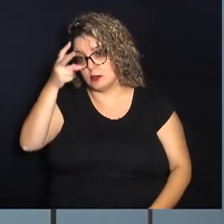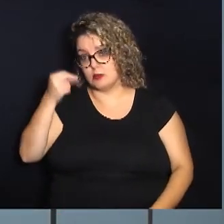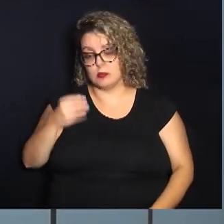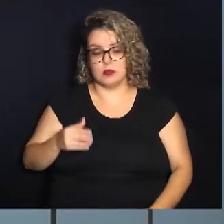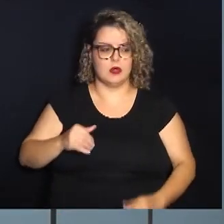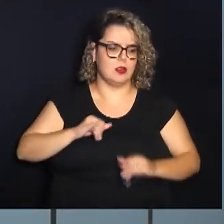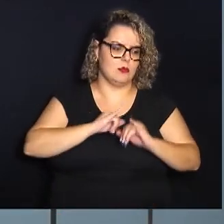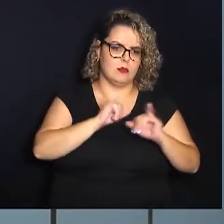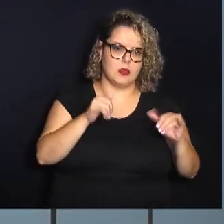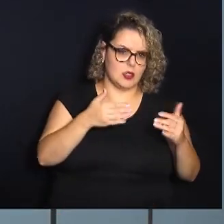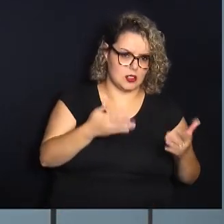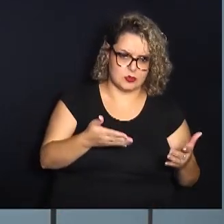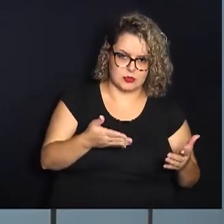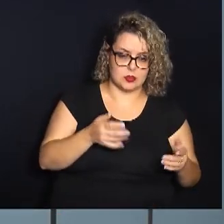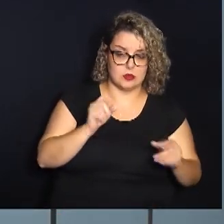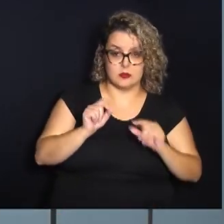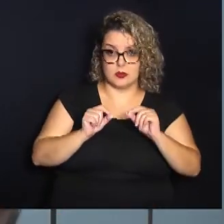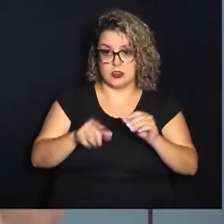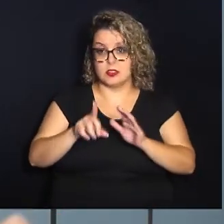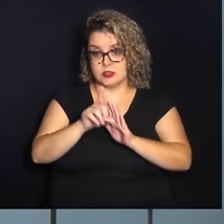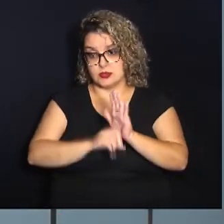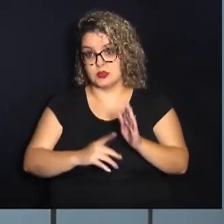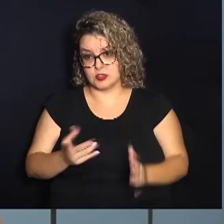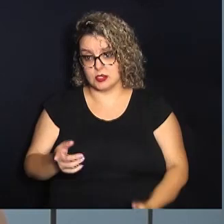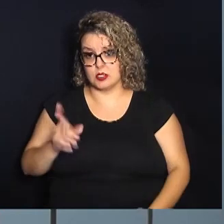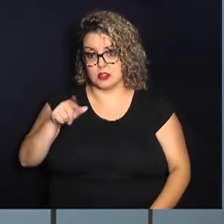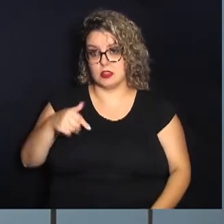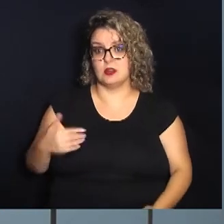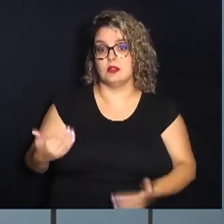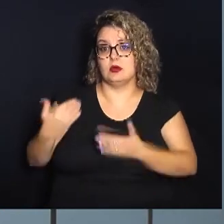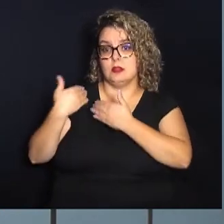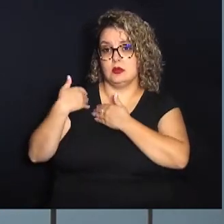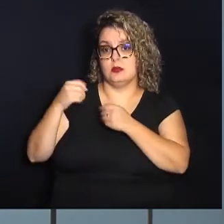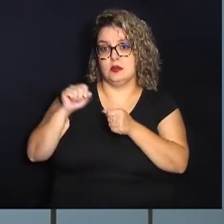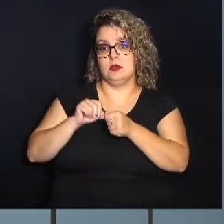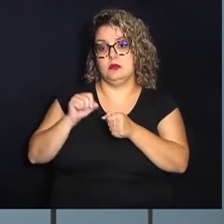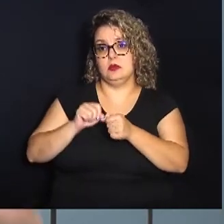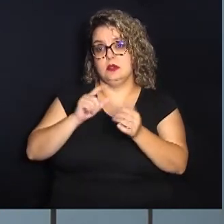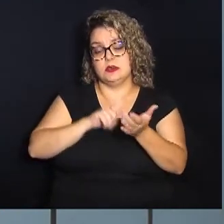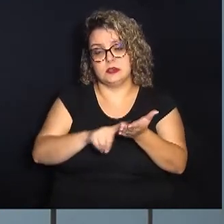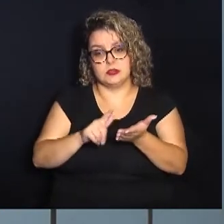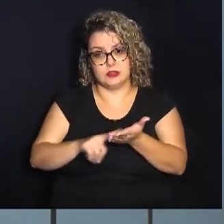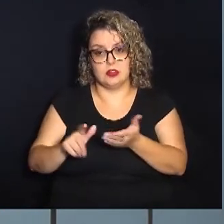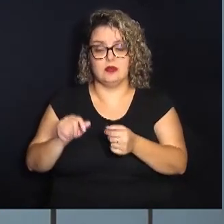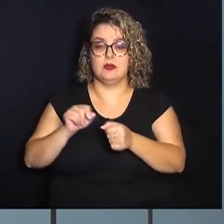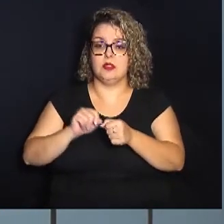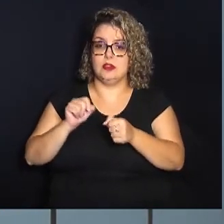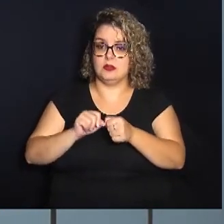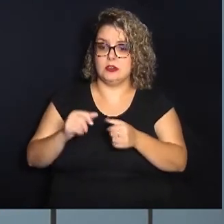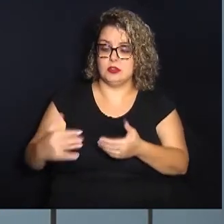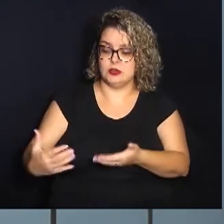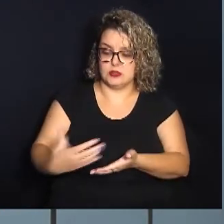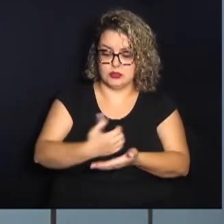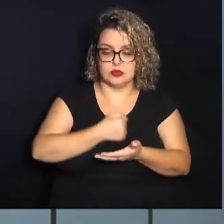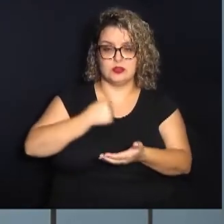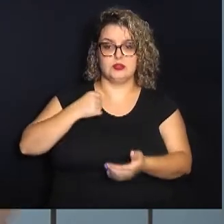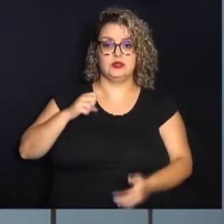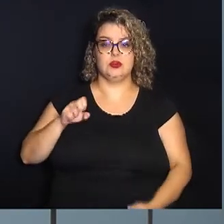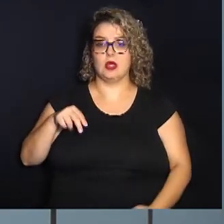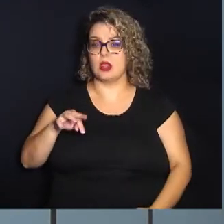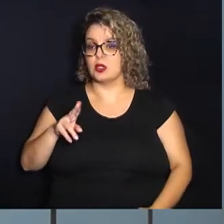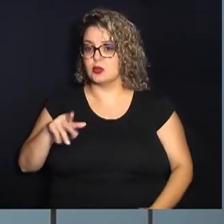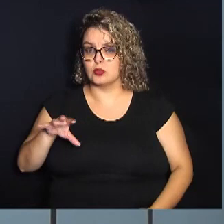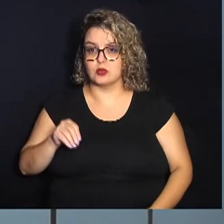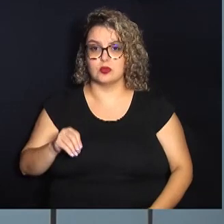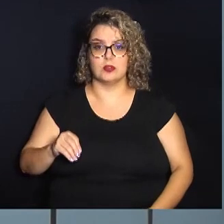demanda para quem de direito, que é os responsáveis por fazer essa limpeza, por fazer essa retirada de entulho, de